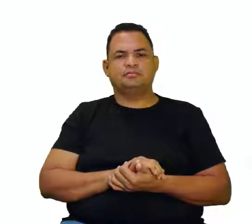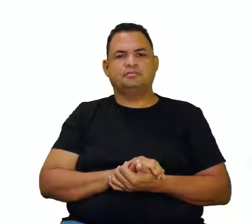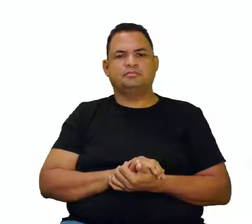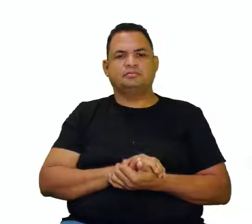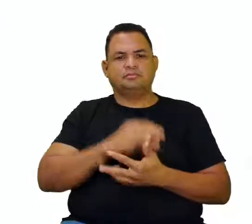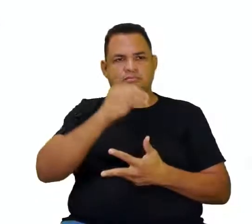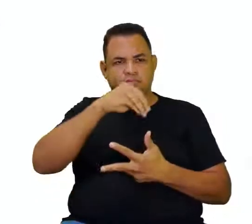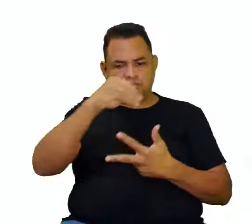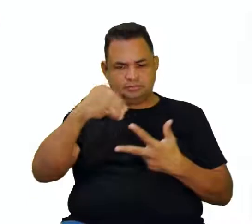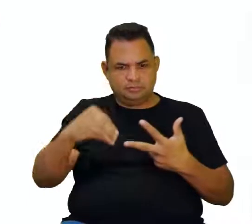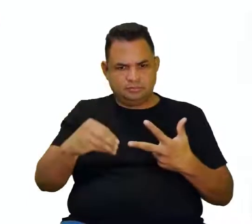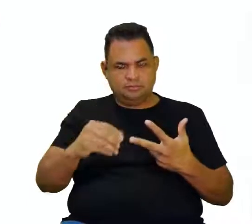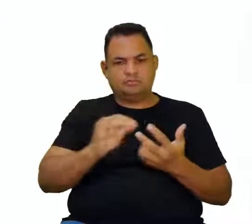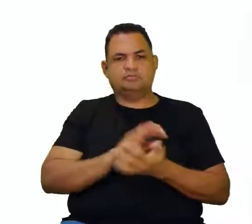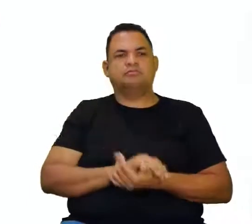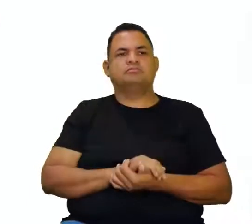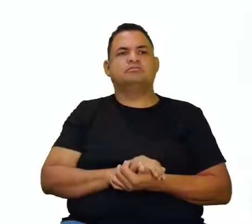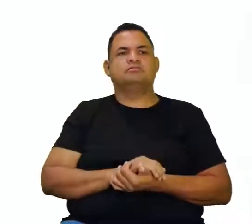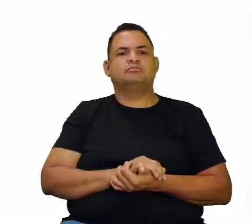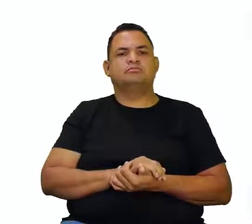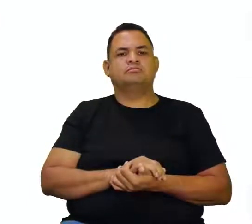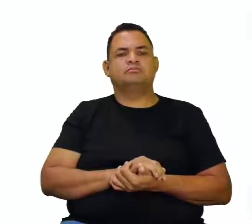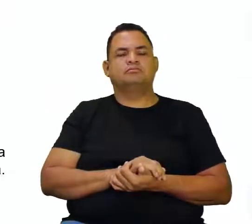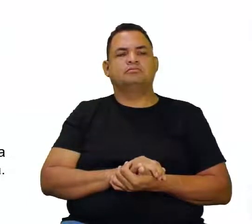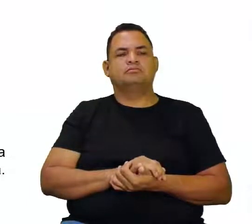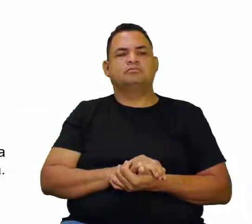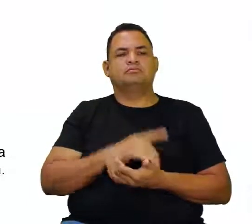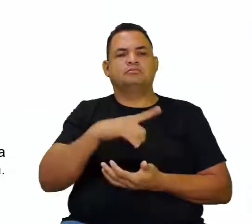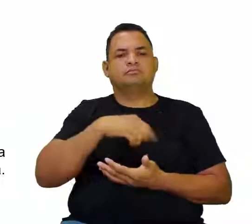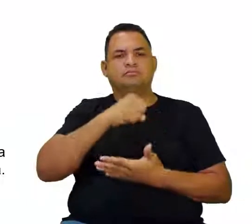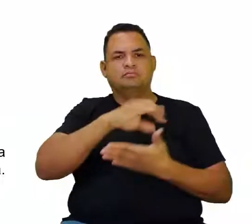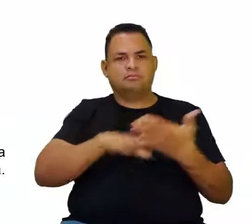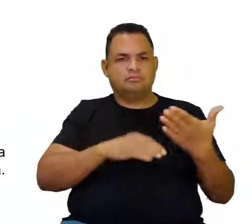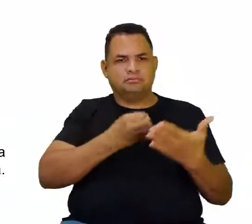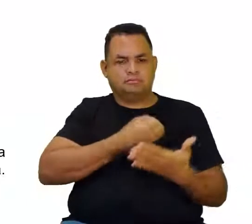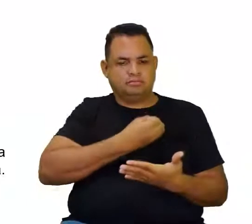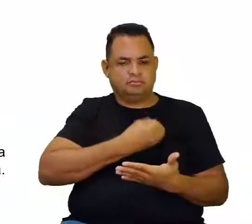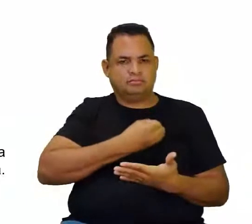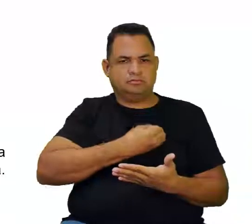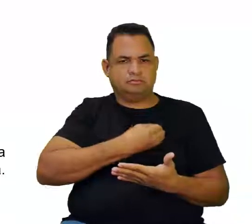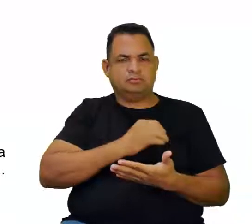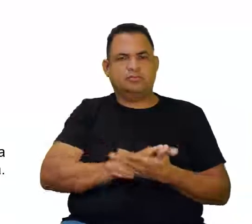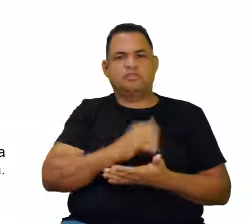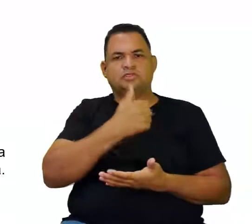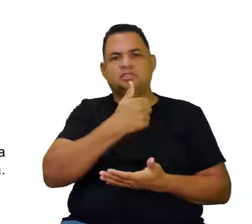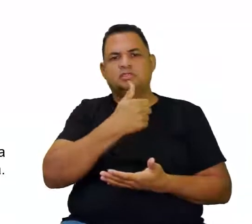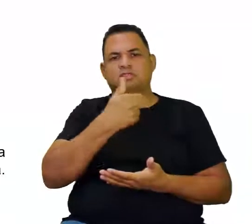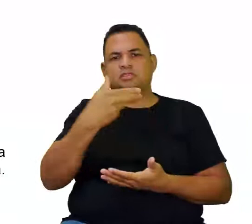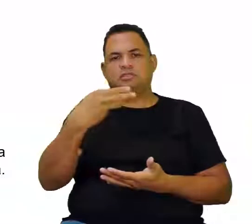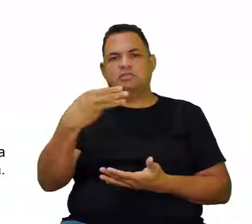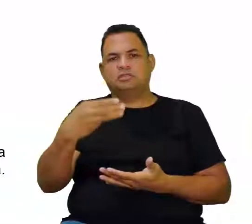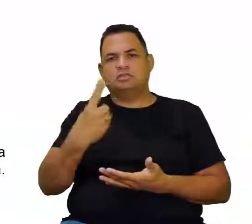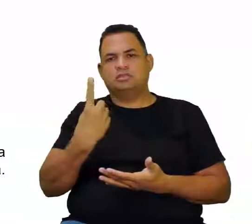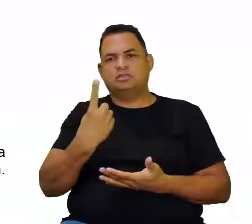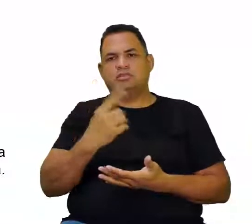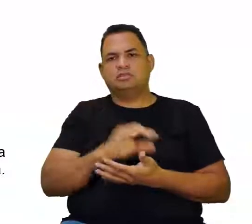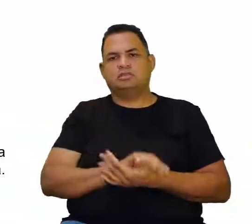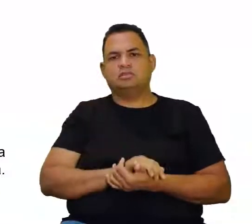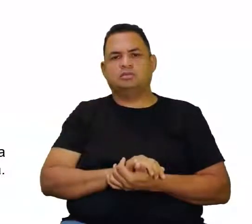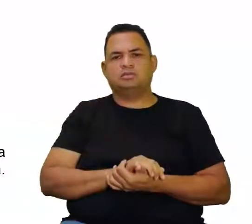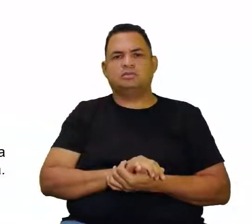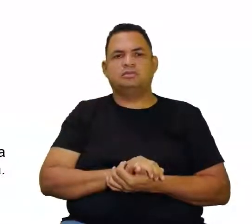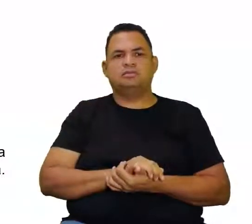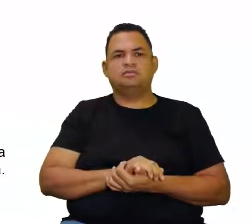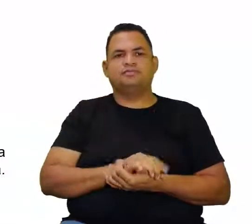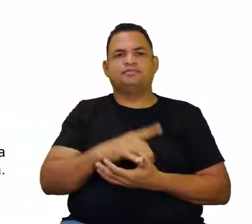professora? Tem com certeza. Aqui a gente tem a questão de número 131 e é uma questão que tem